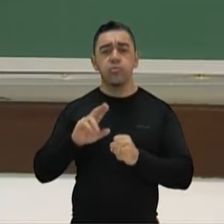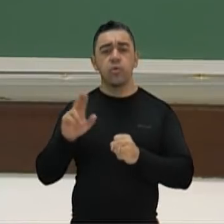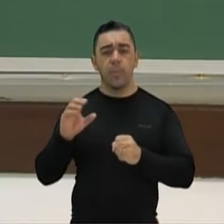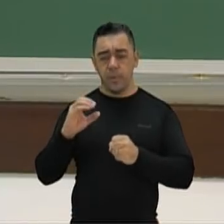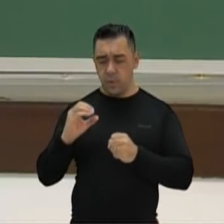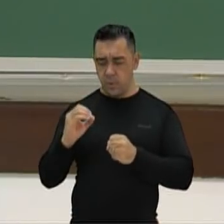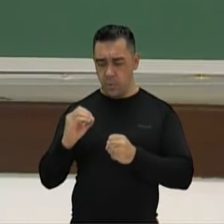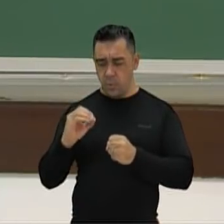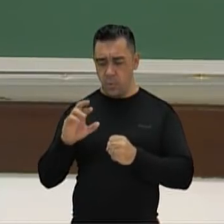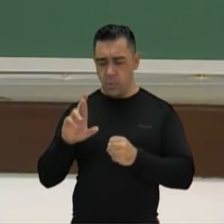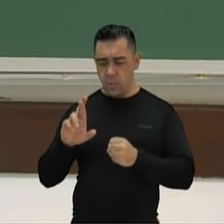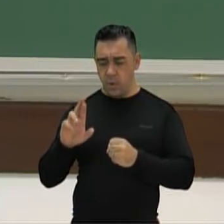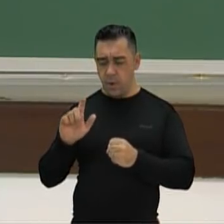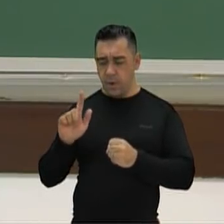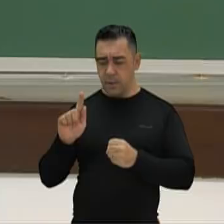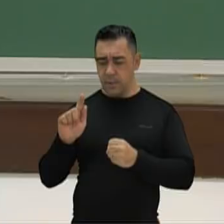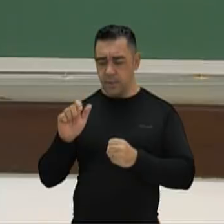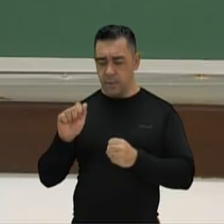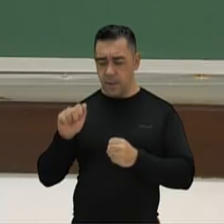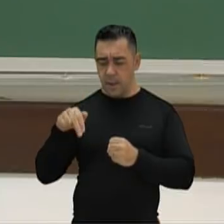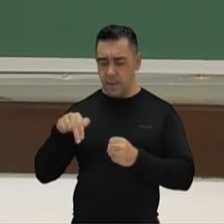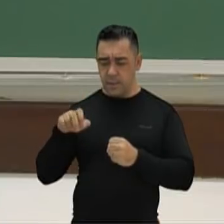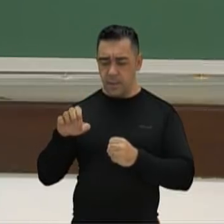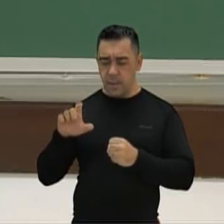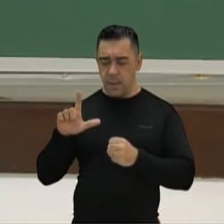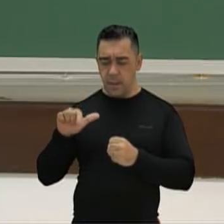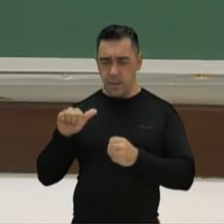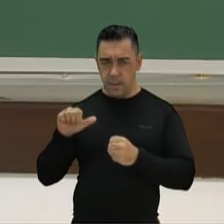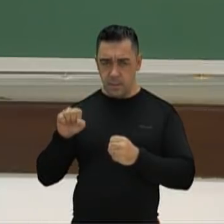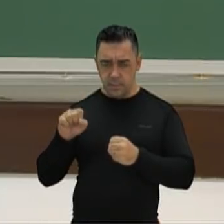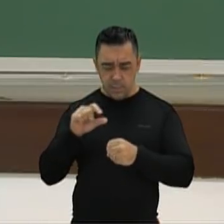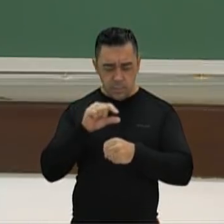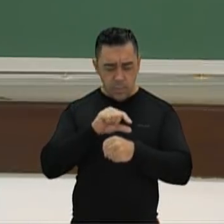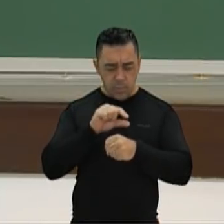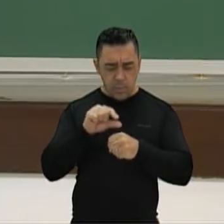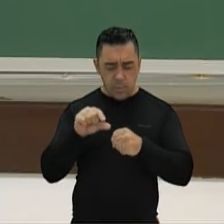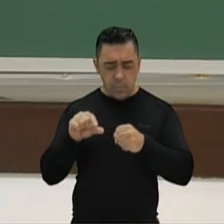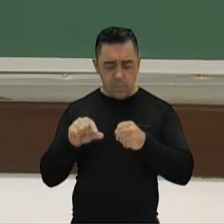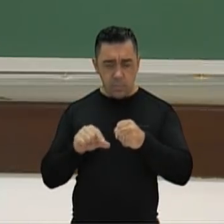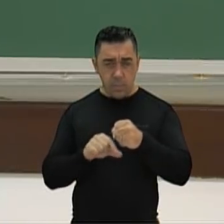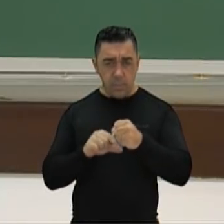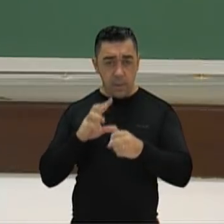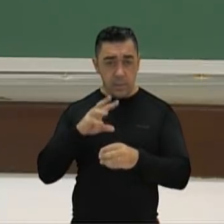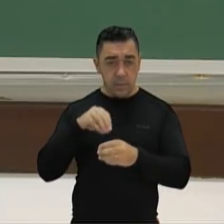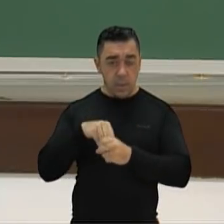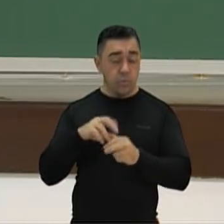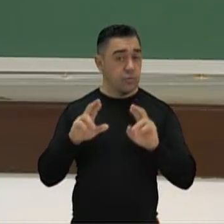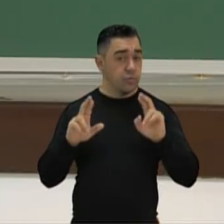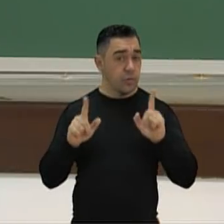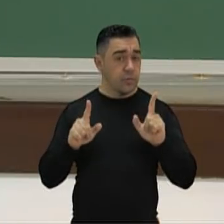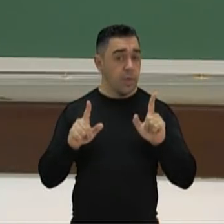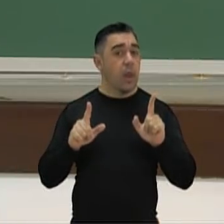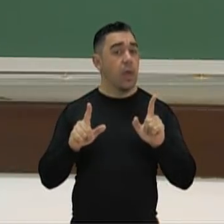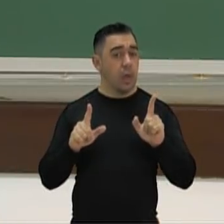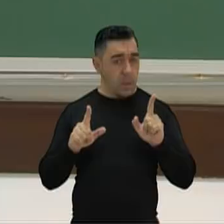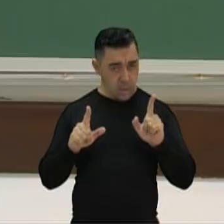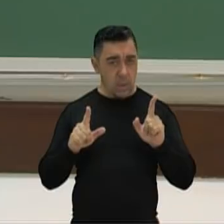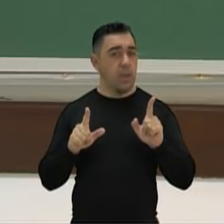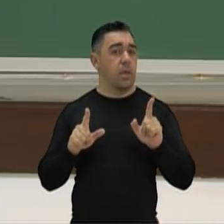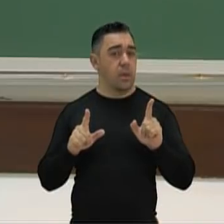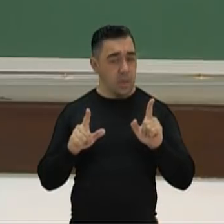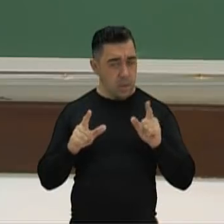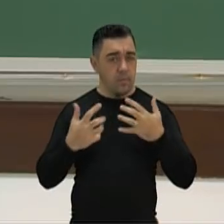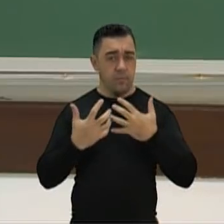Então, é muito importante a gente observar como são diferentes e mais complexas